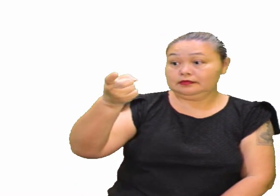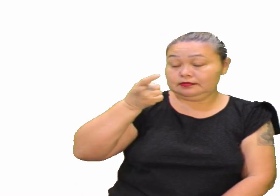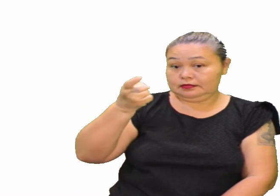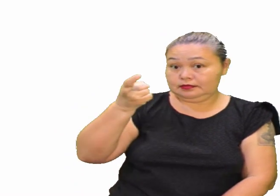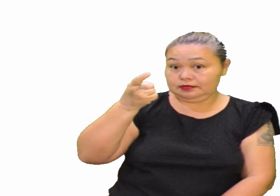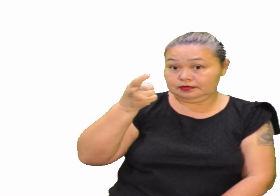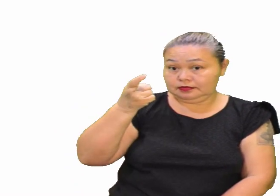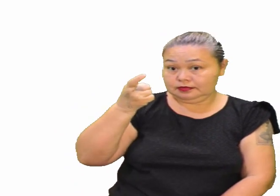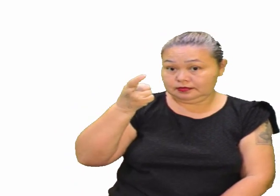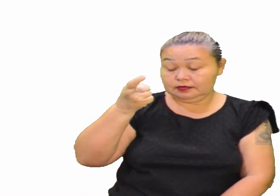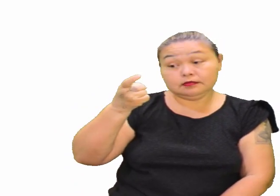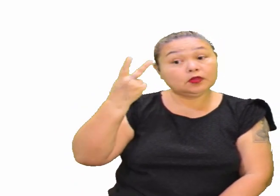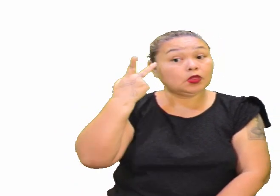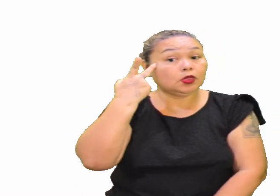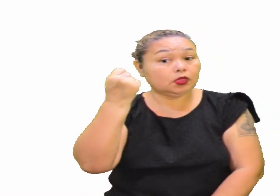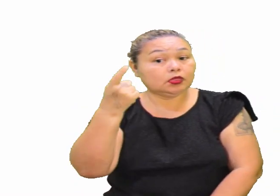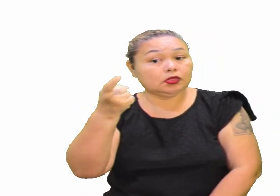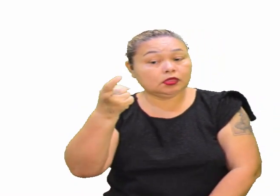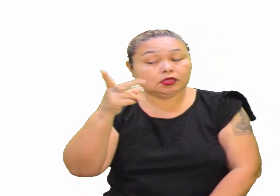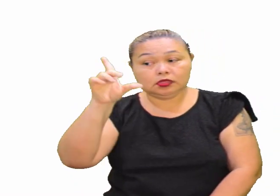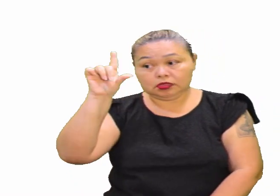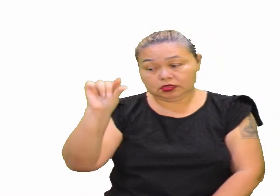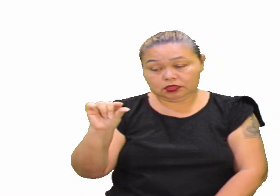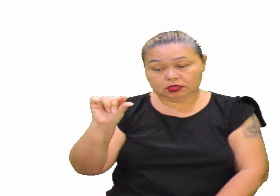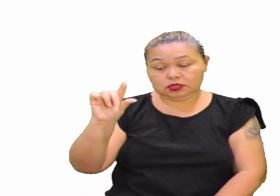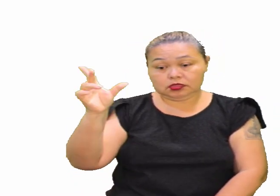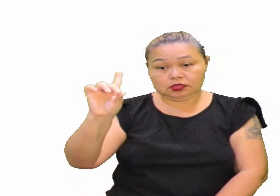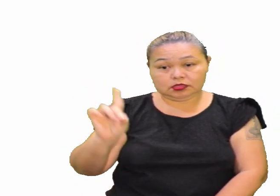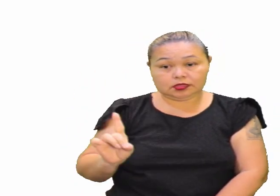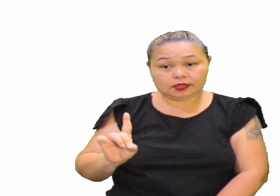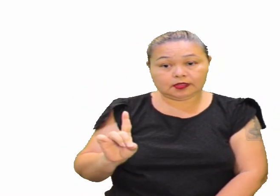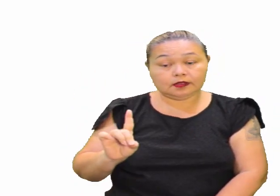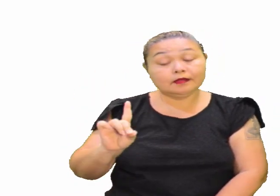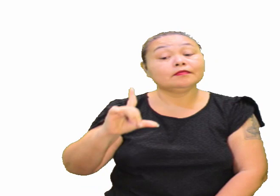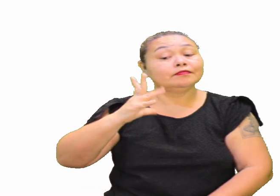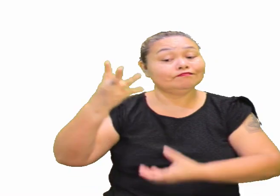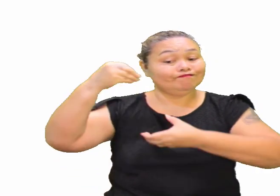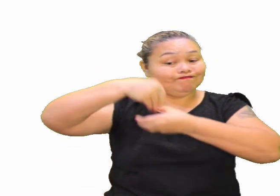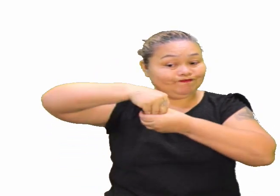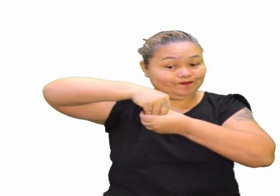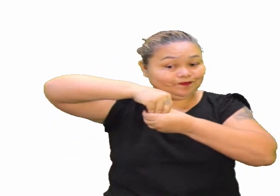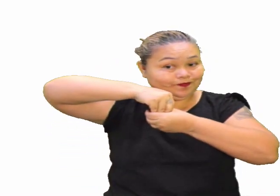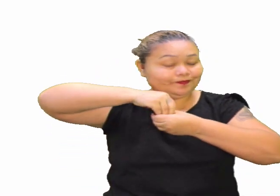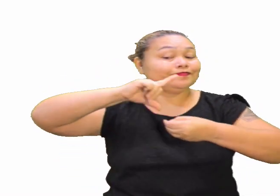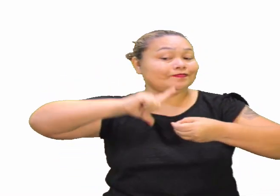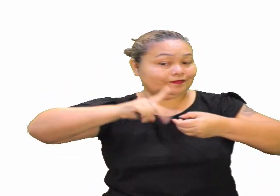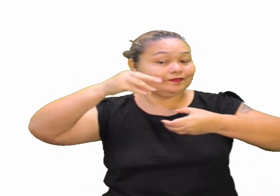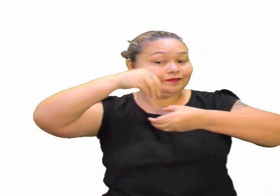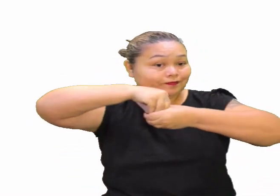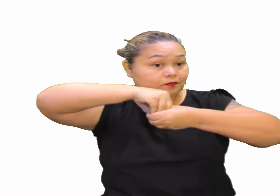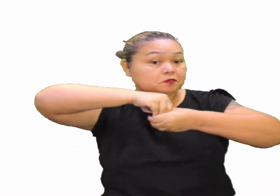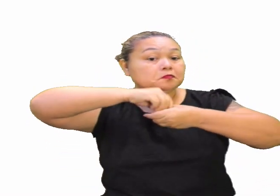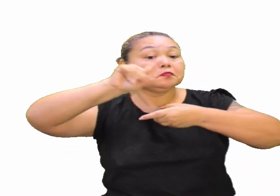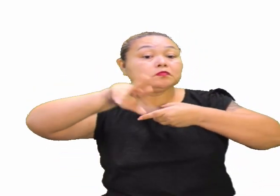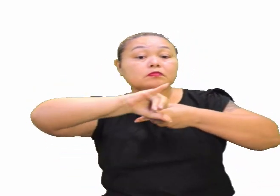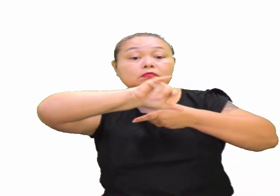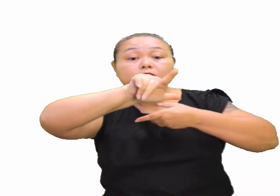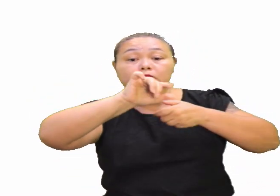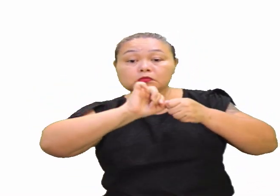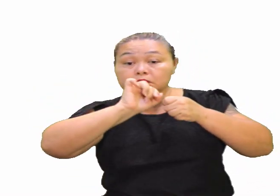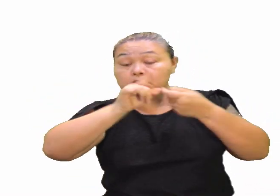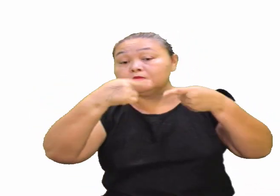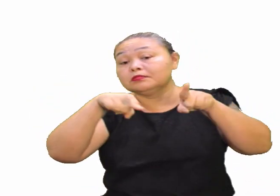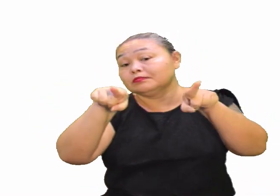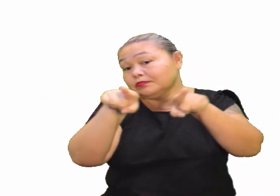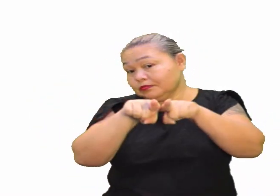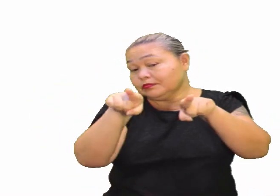fazer aí, ó, a questão da probabilidade da Júlia ter um filho com essa